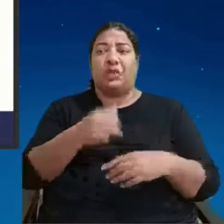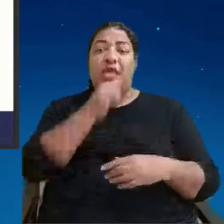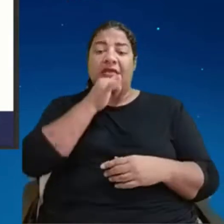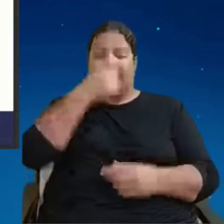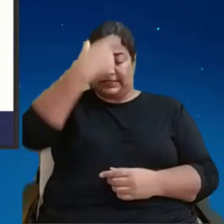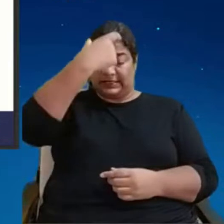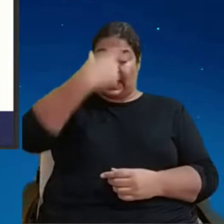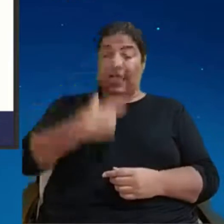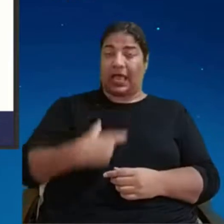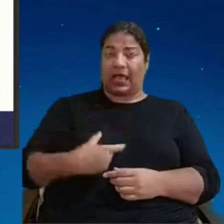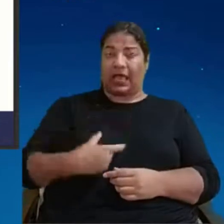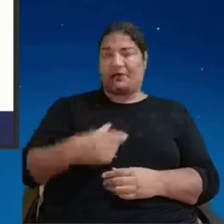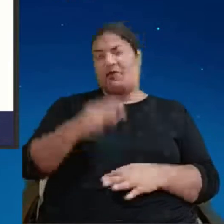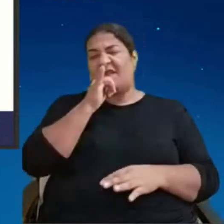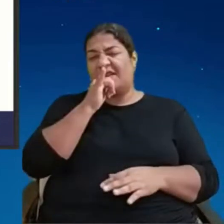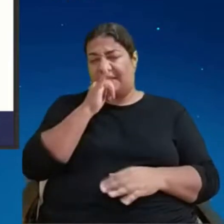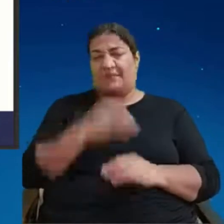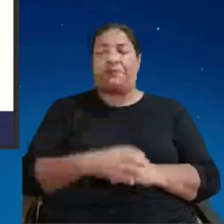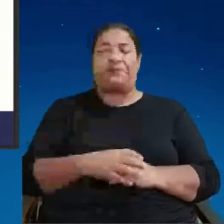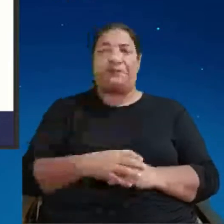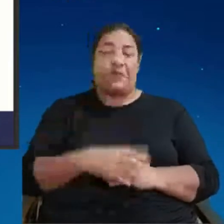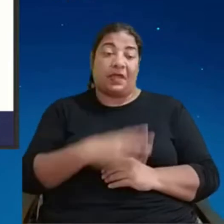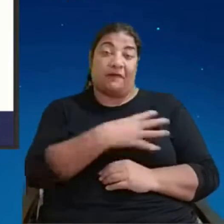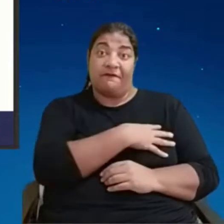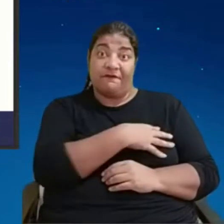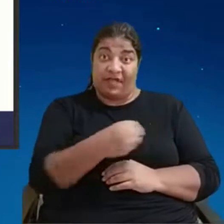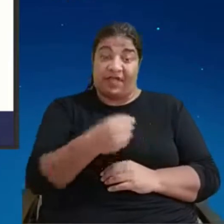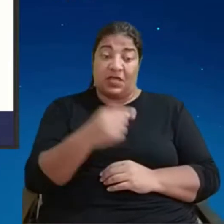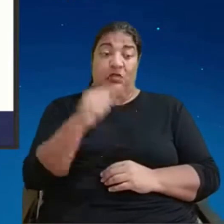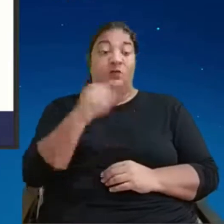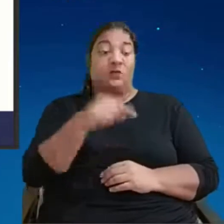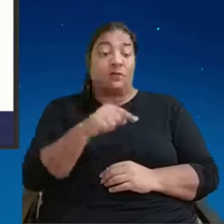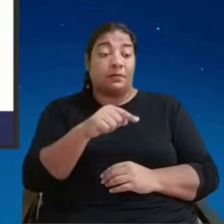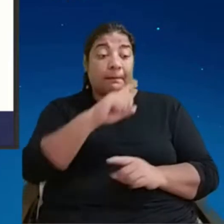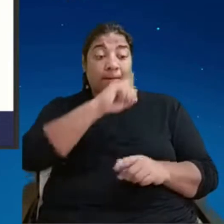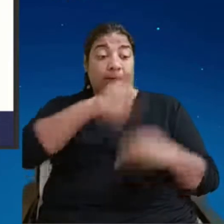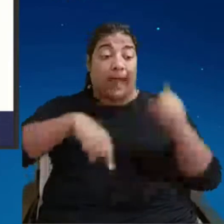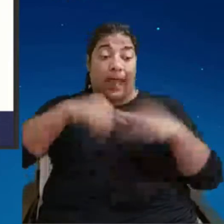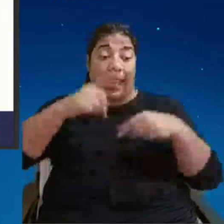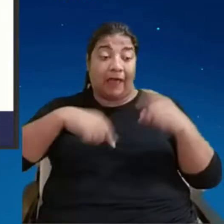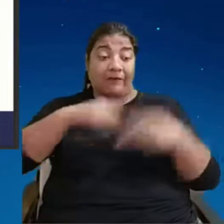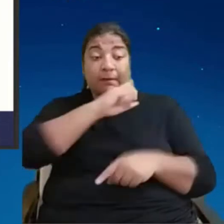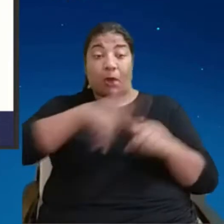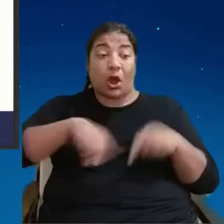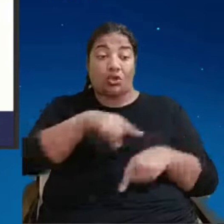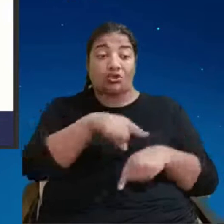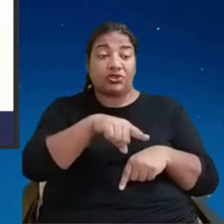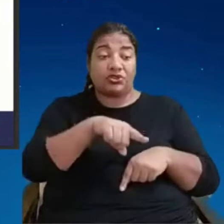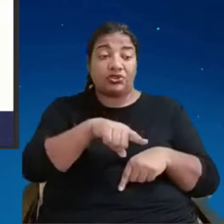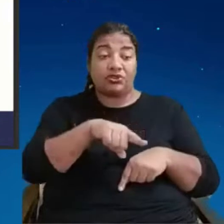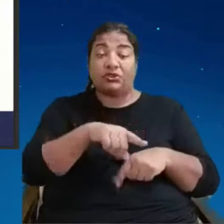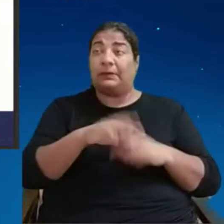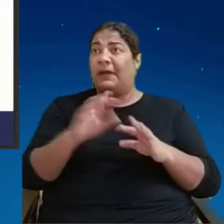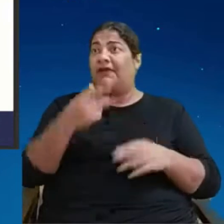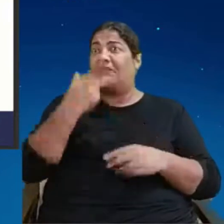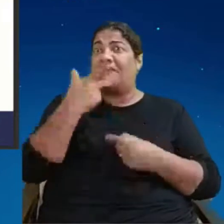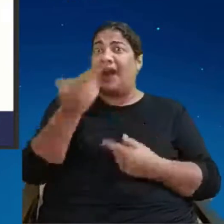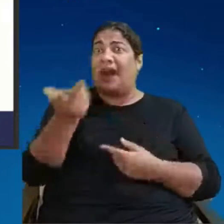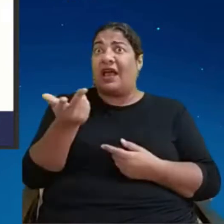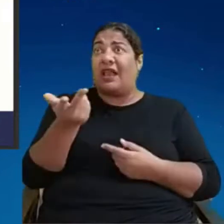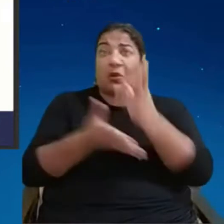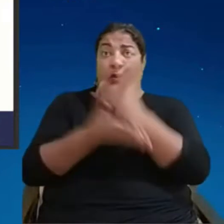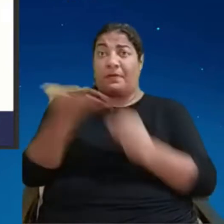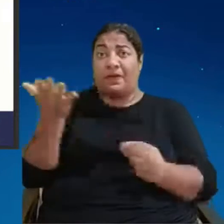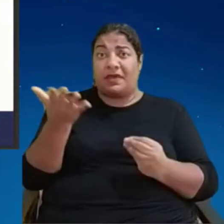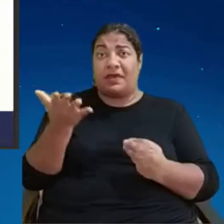filho pequeno, não pode falar um palavrão porque ele vai repetir. Ah, não, Marisa, mas meu filho pode falar palavrão. Tudo bem, a singularidade